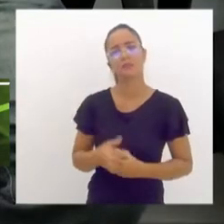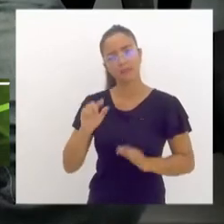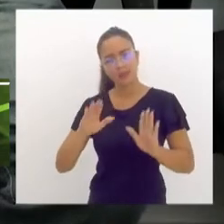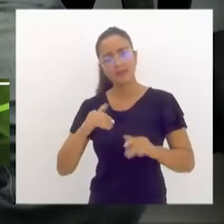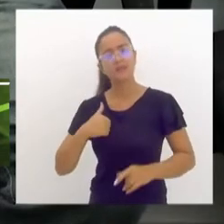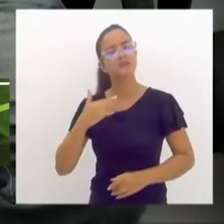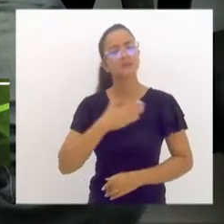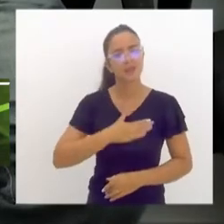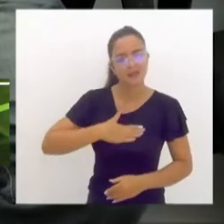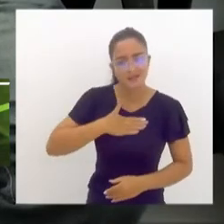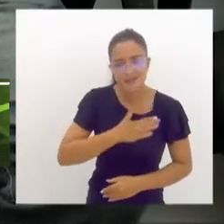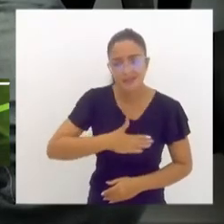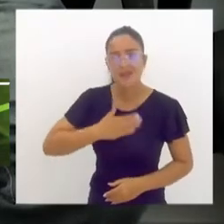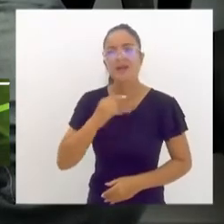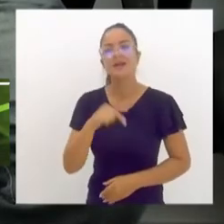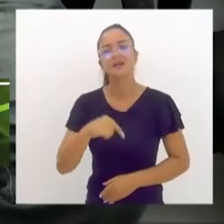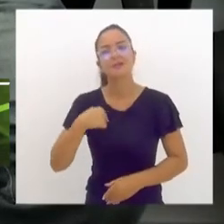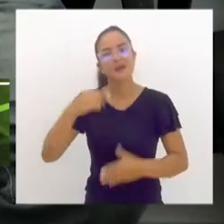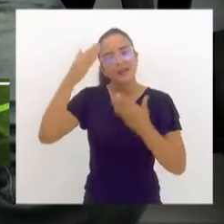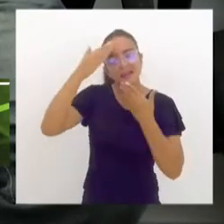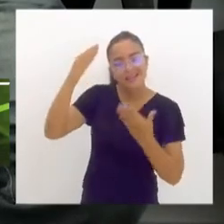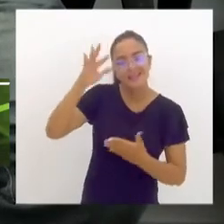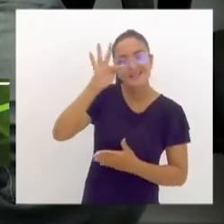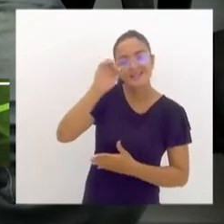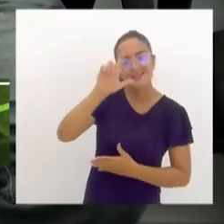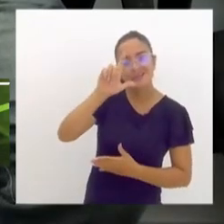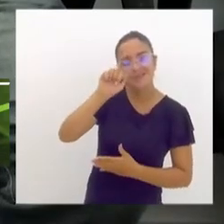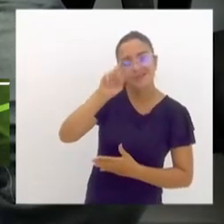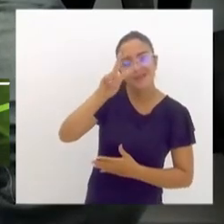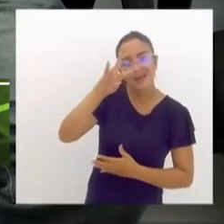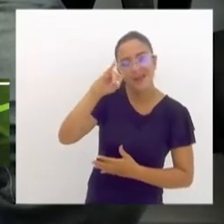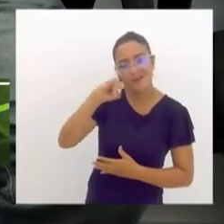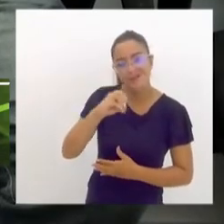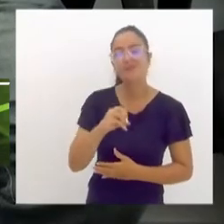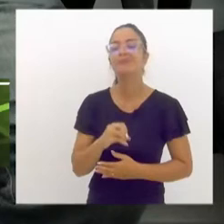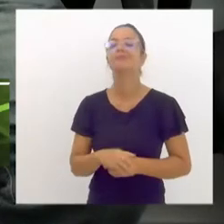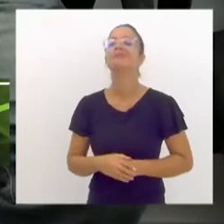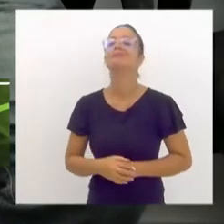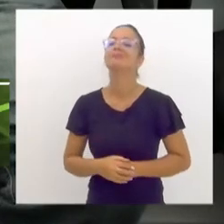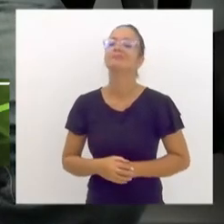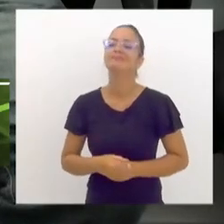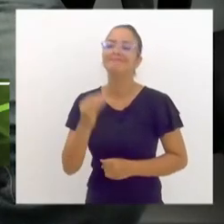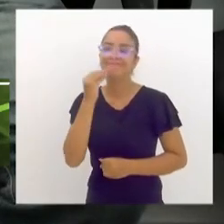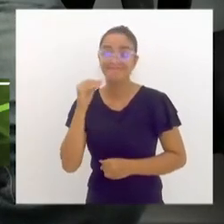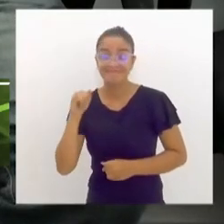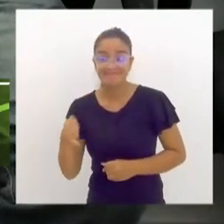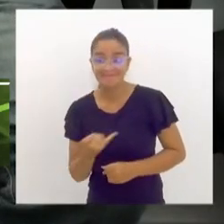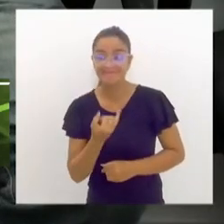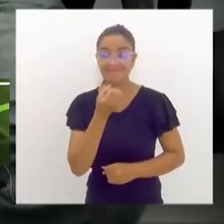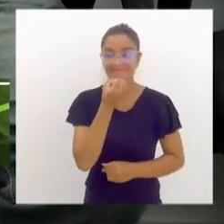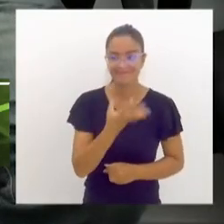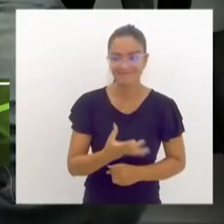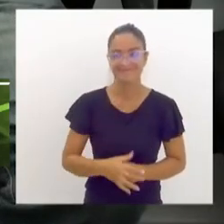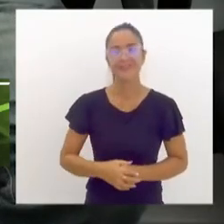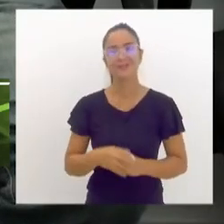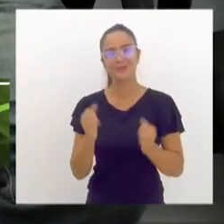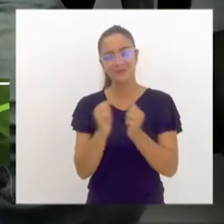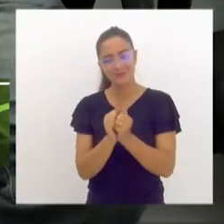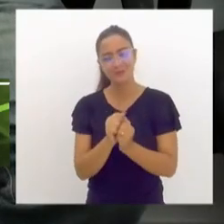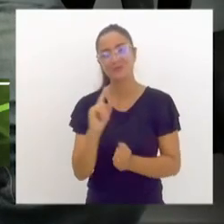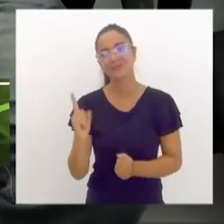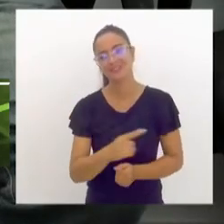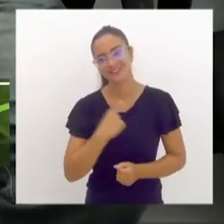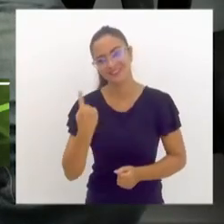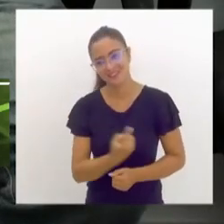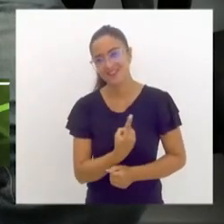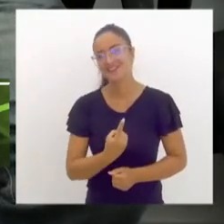estar aqui, agradeço ao Serafine, e é uma oportunidade que a casa precisa estar sempre contando conosco para que a